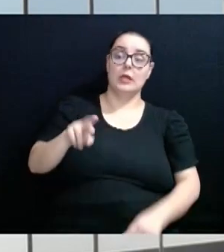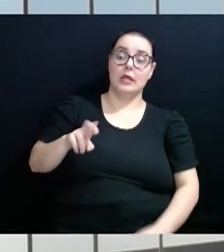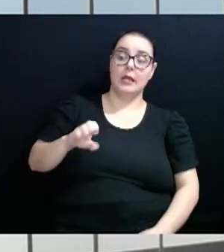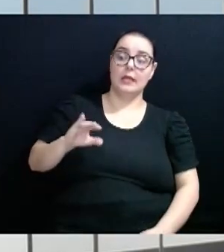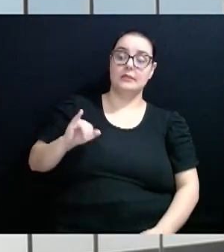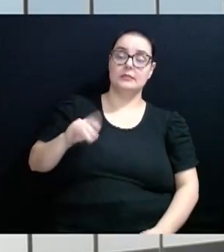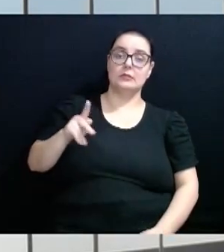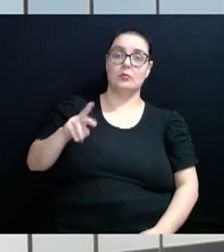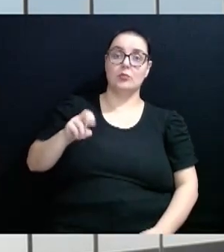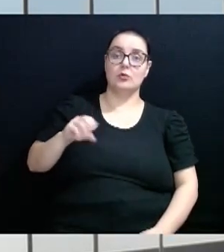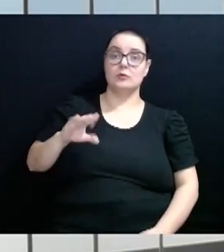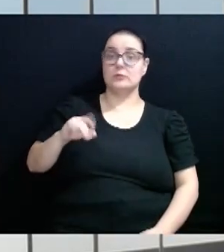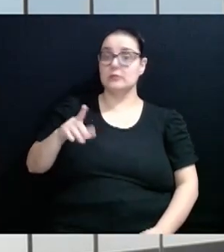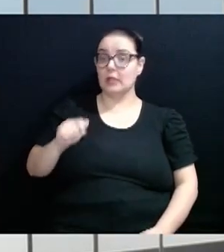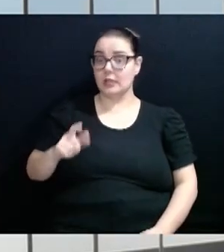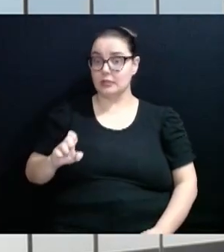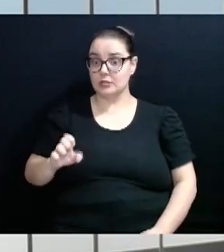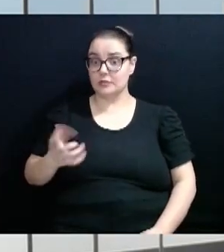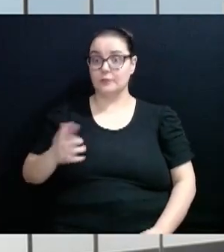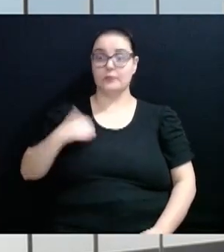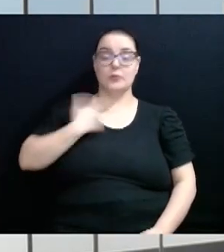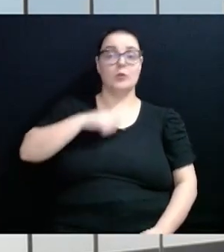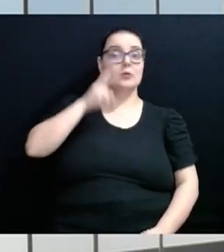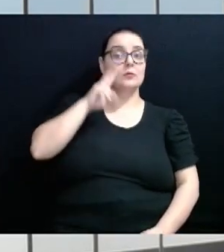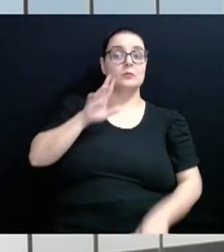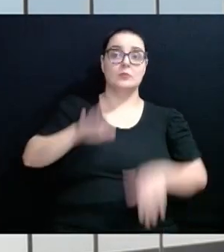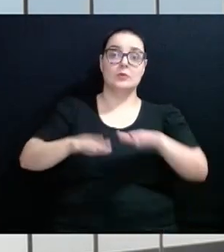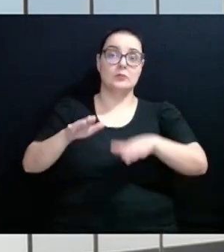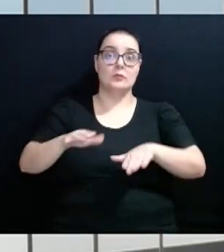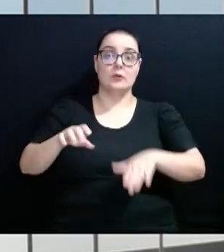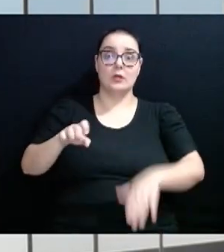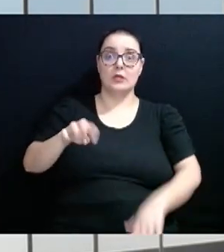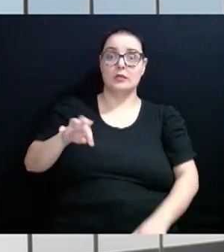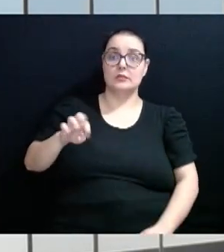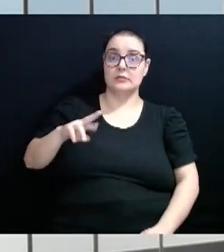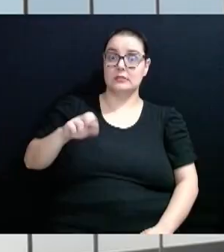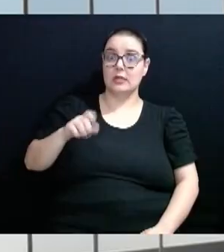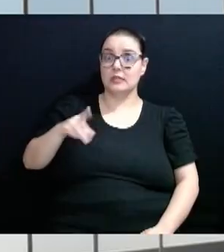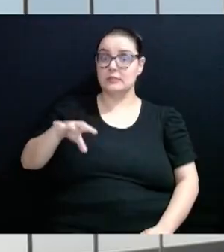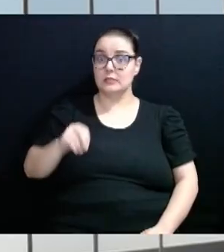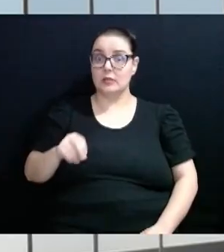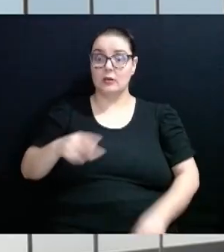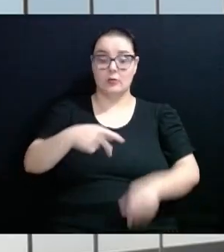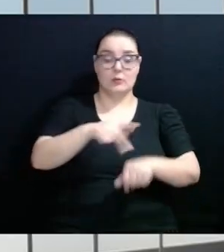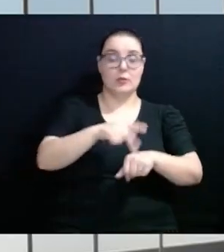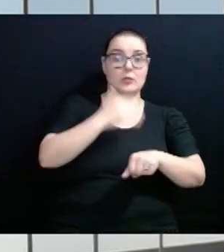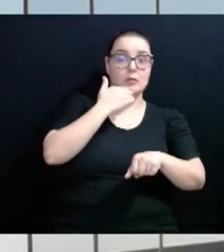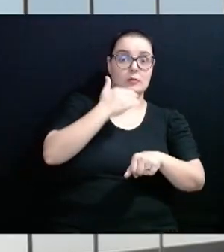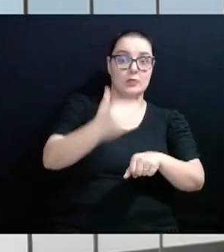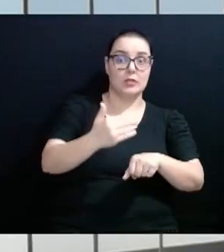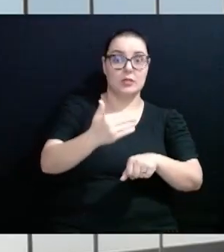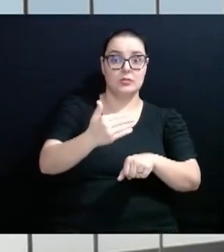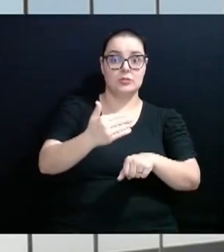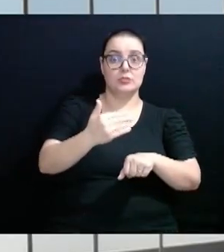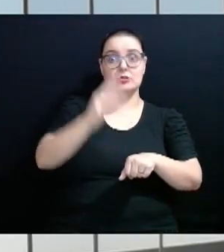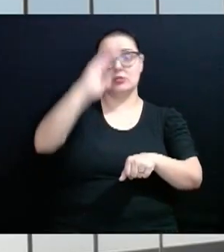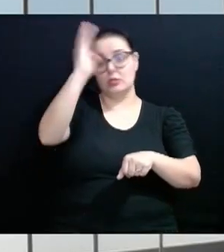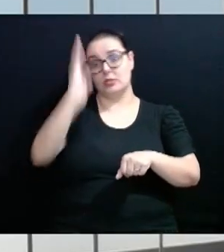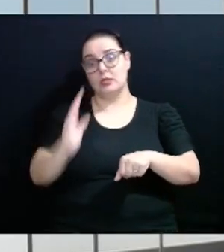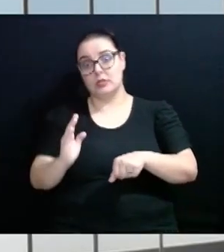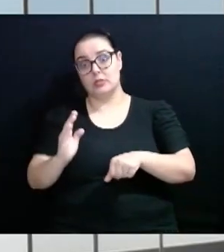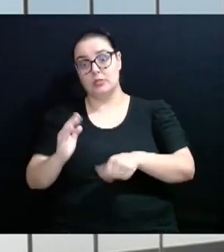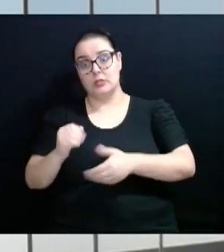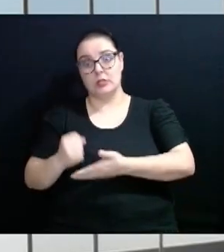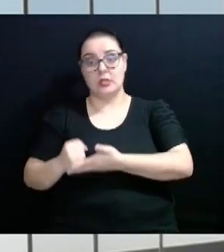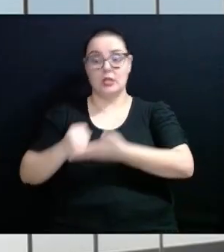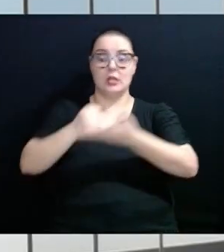a gente às vezes vê a questão de extradição, né? Países que pedem que o Brasil extradite cidadãos